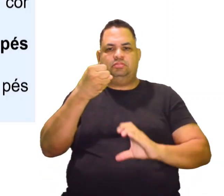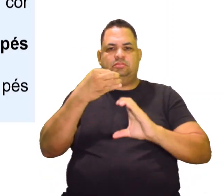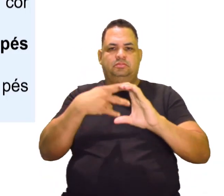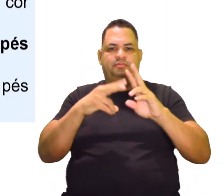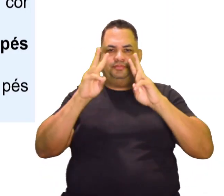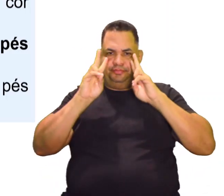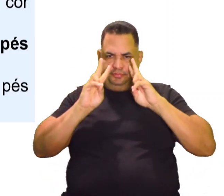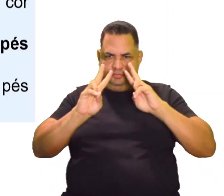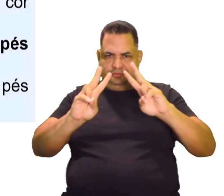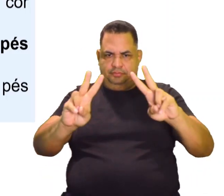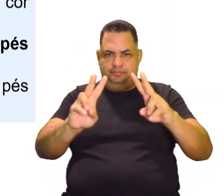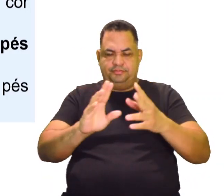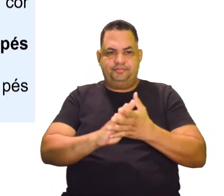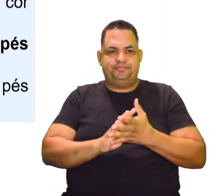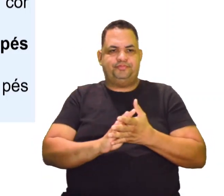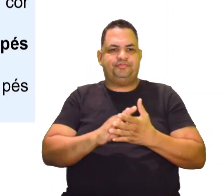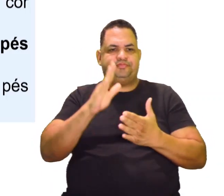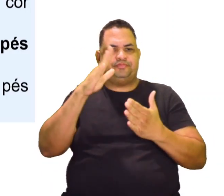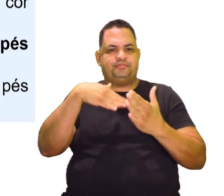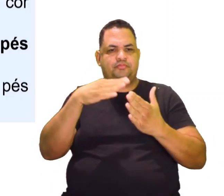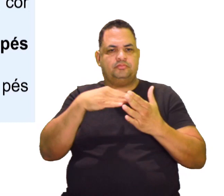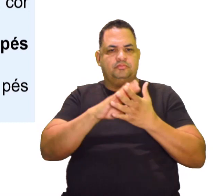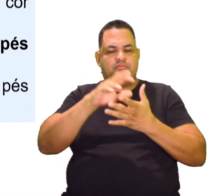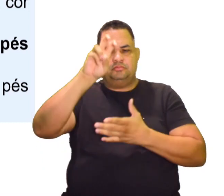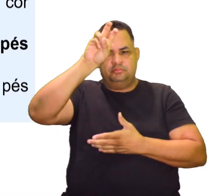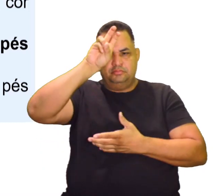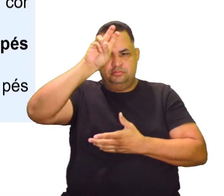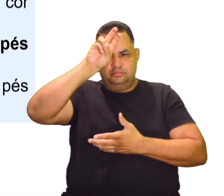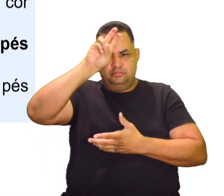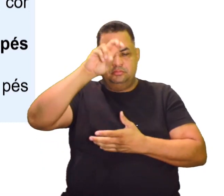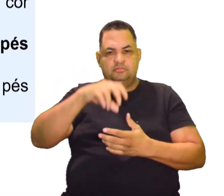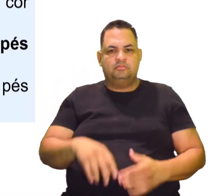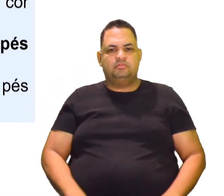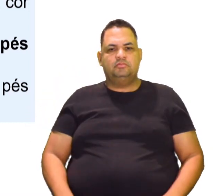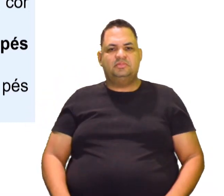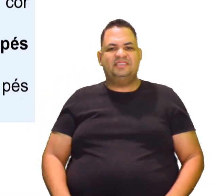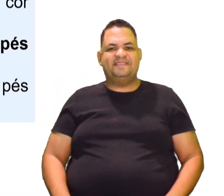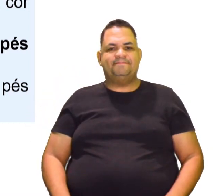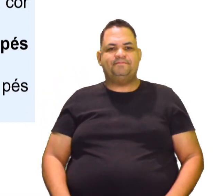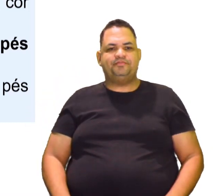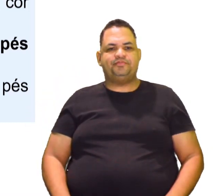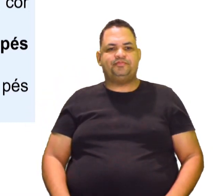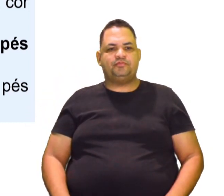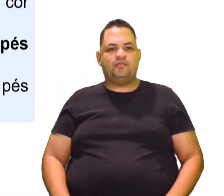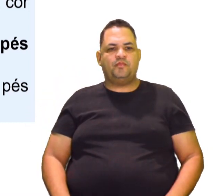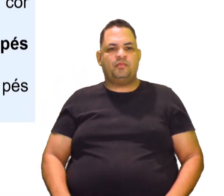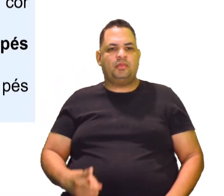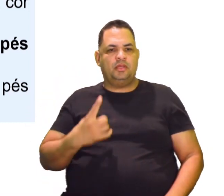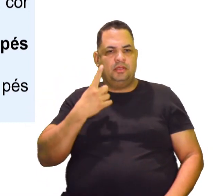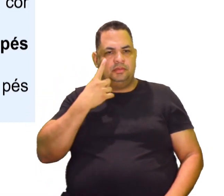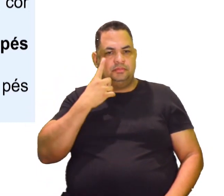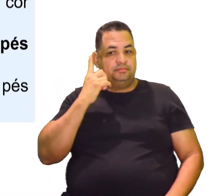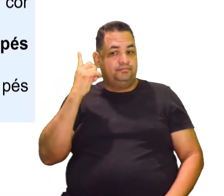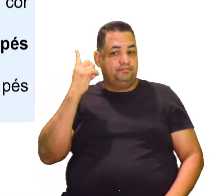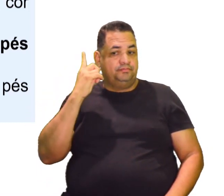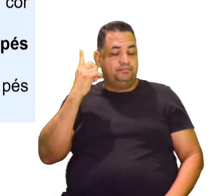aqui da pintura egípcia, para que vocês possam aí